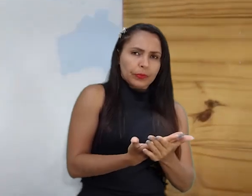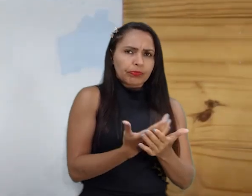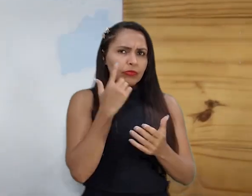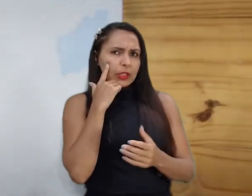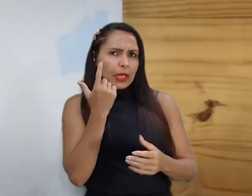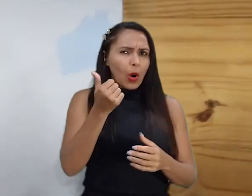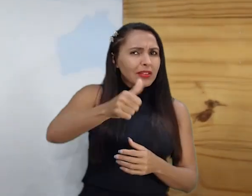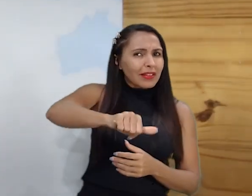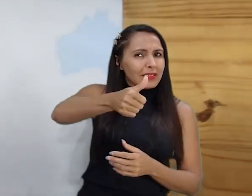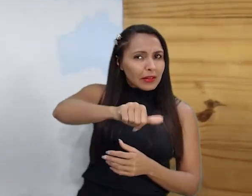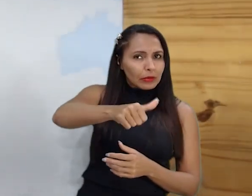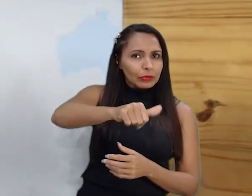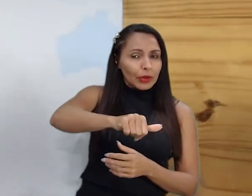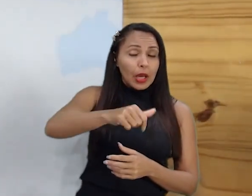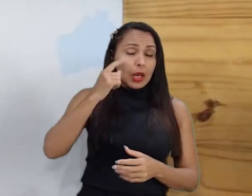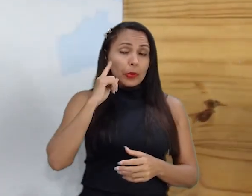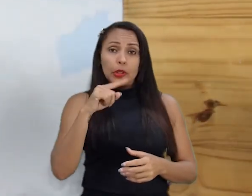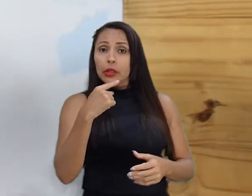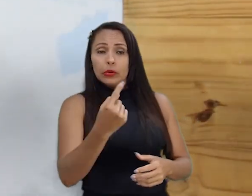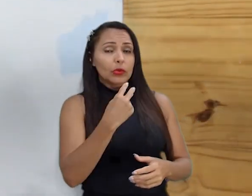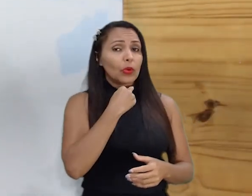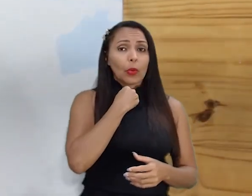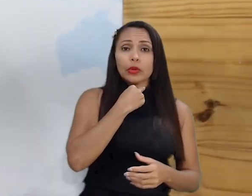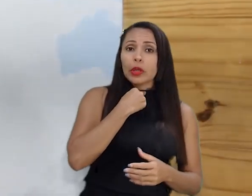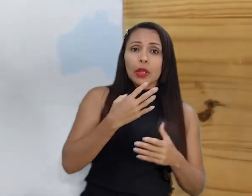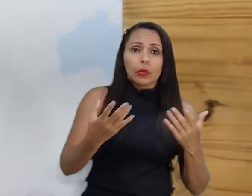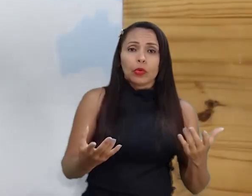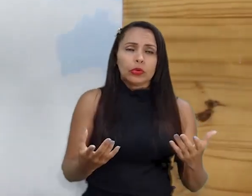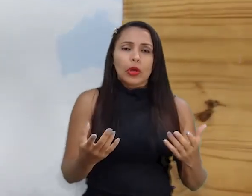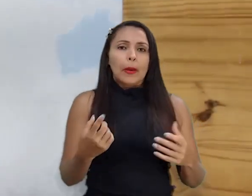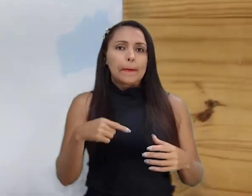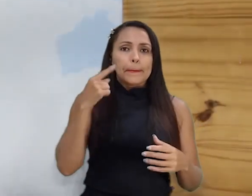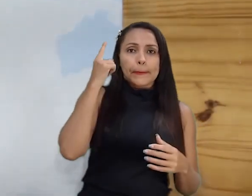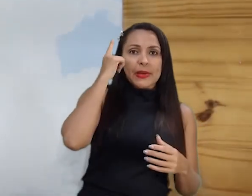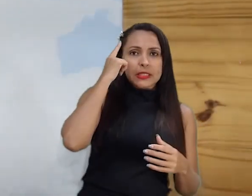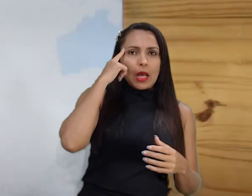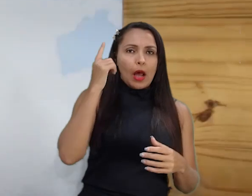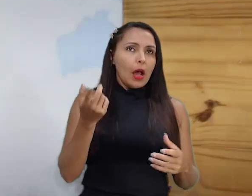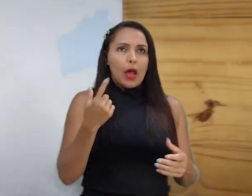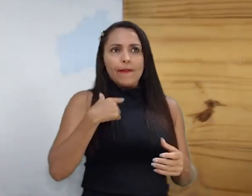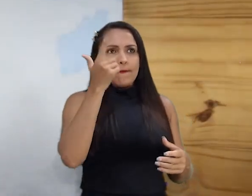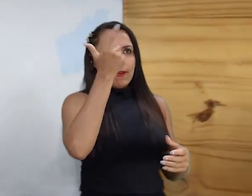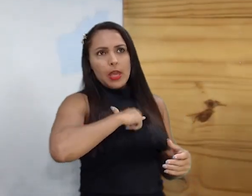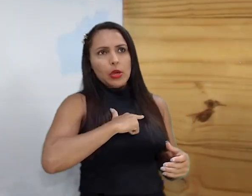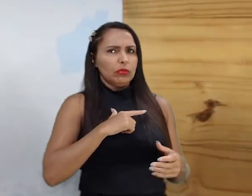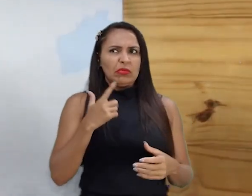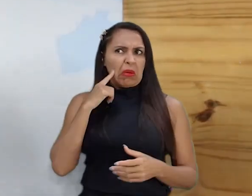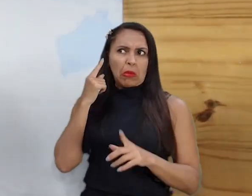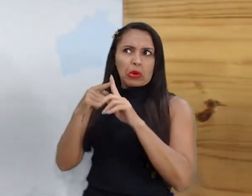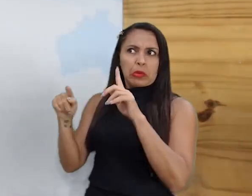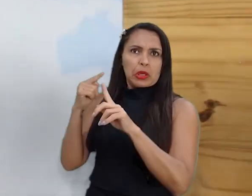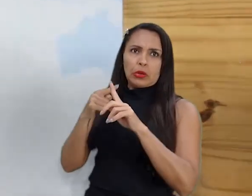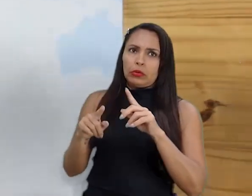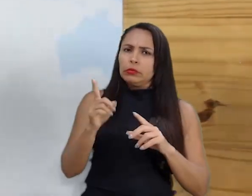os artefatos históricos, porque nós não podemos considerar algo feio, inapropriado, porque